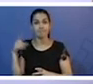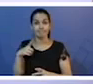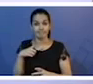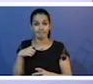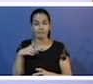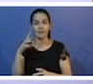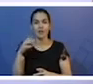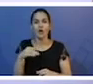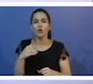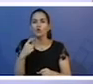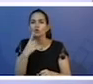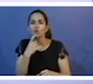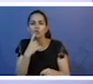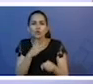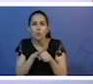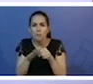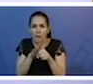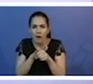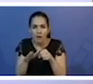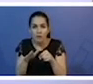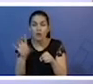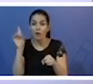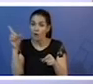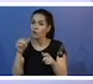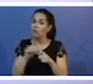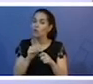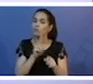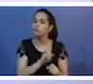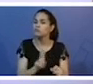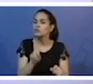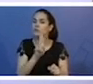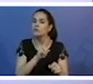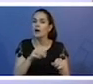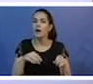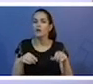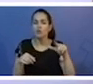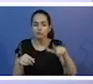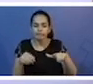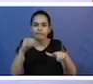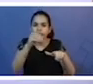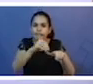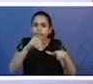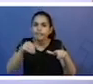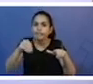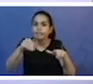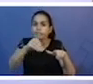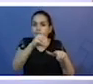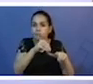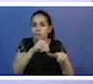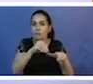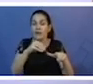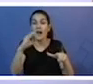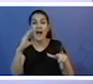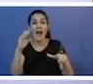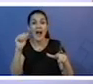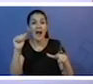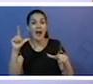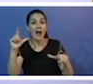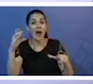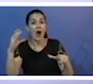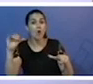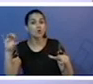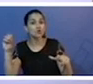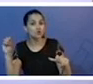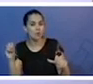que foi utilizado o fosfato de cálcio para fazer o tratamento das suas folhas. Quando